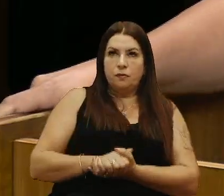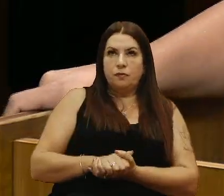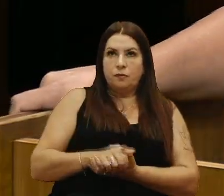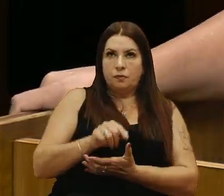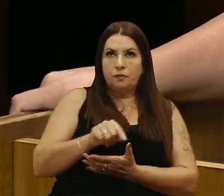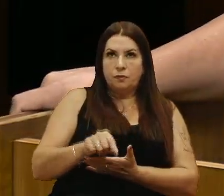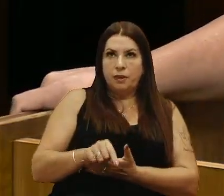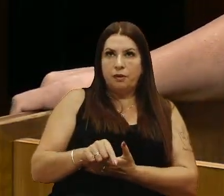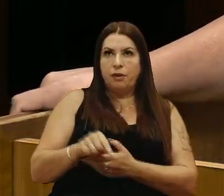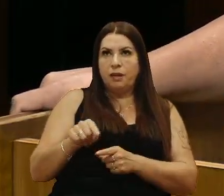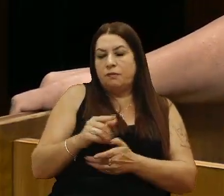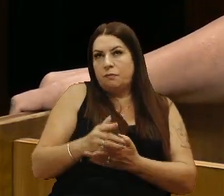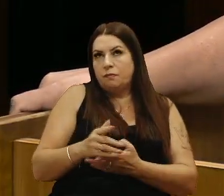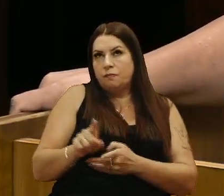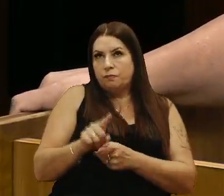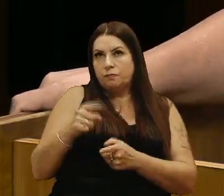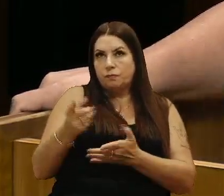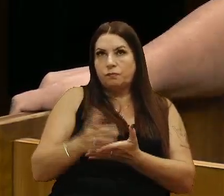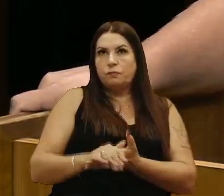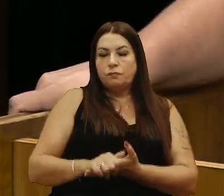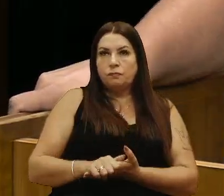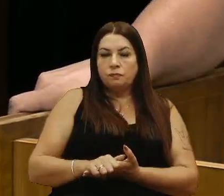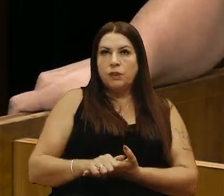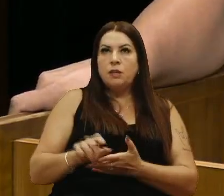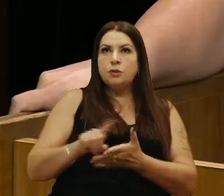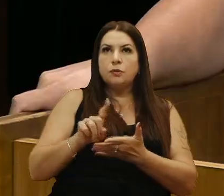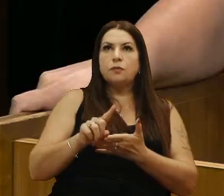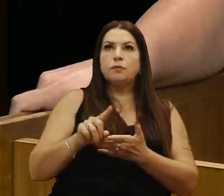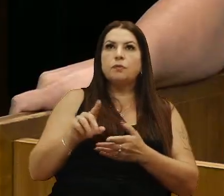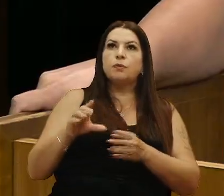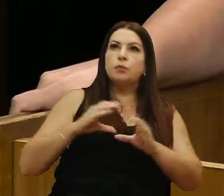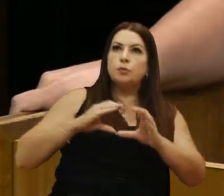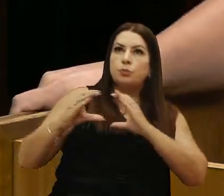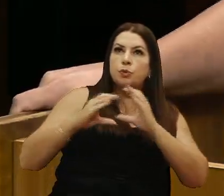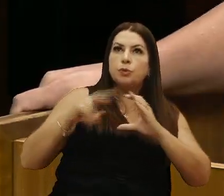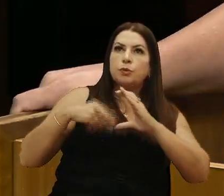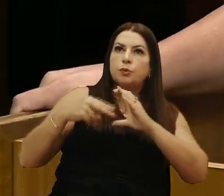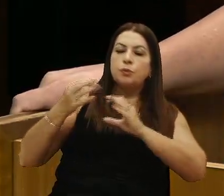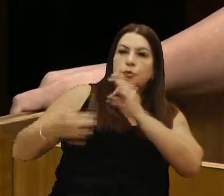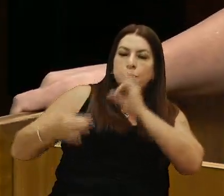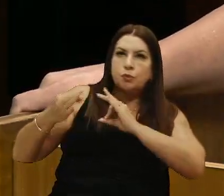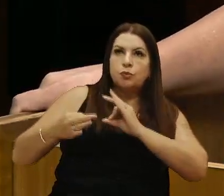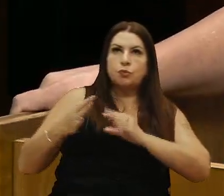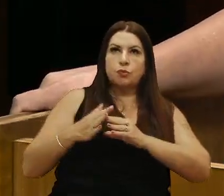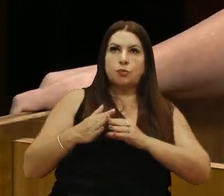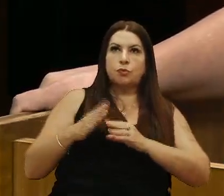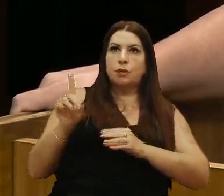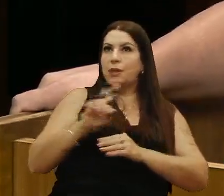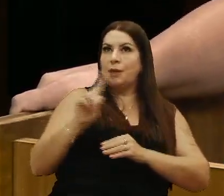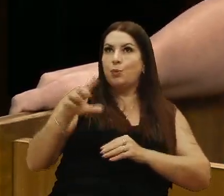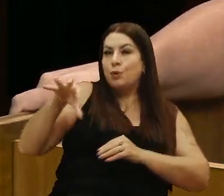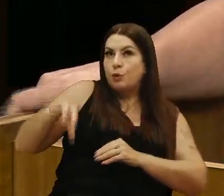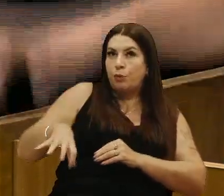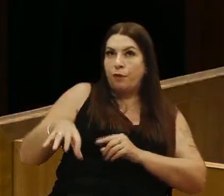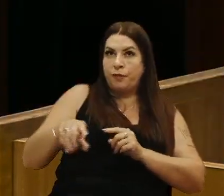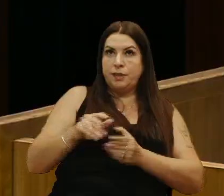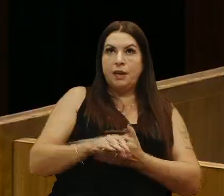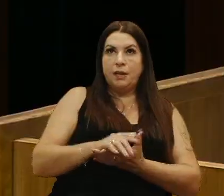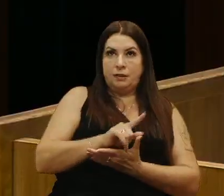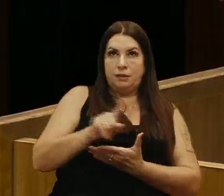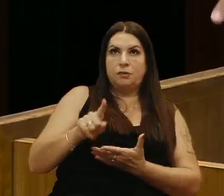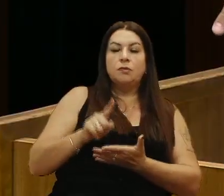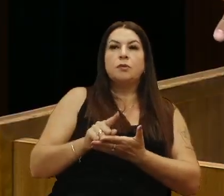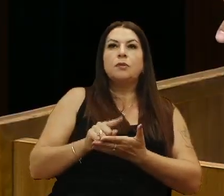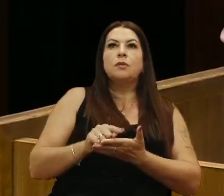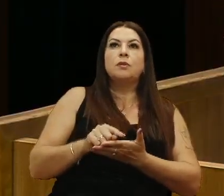gestão como presidente eu não usei da TV Câmara, da nossa comunicação, do jurídico e de nenhum setor para me beneficiar. Até porque